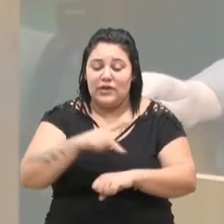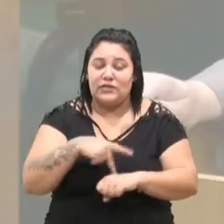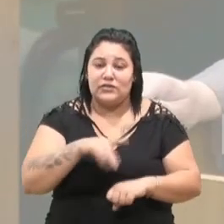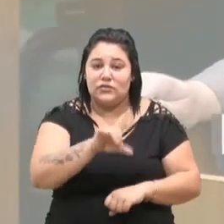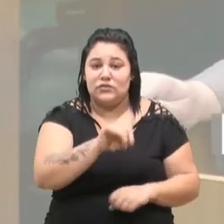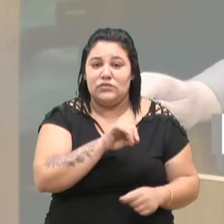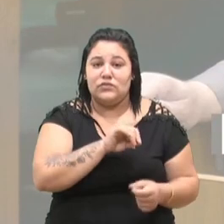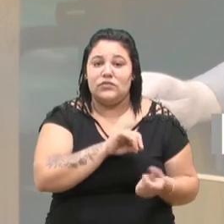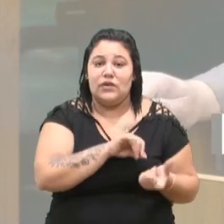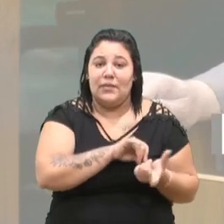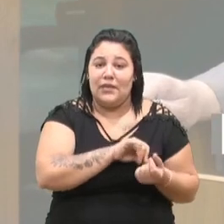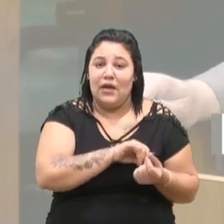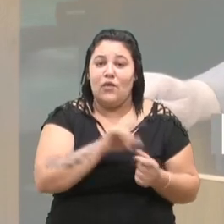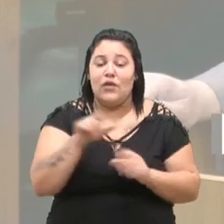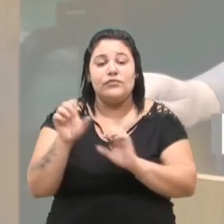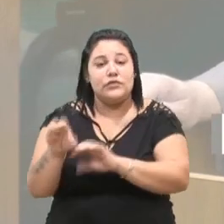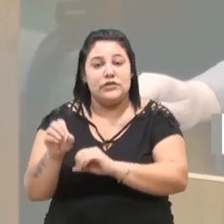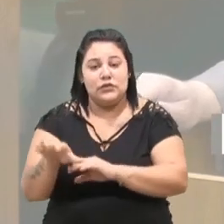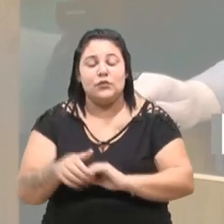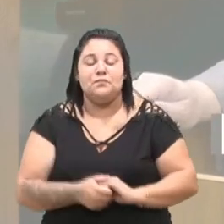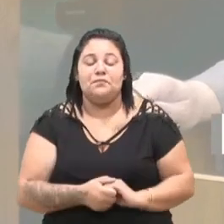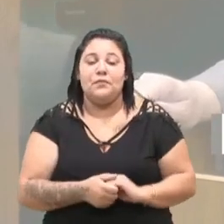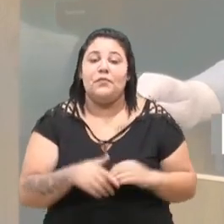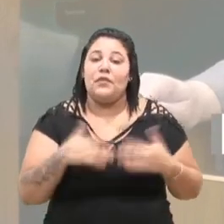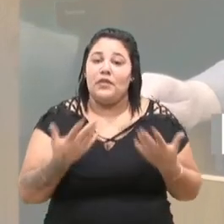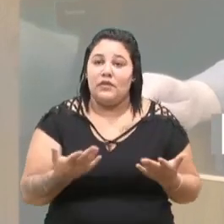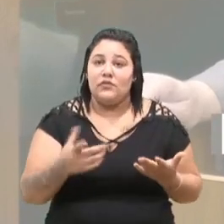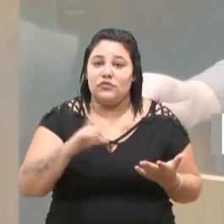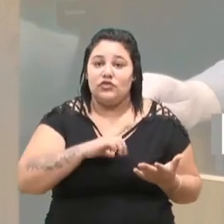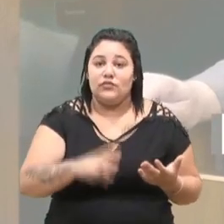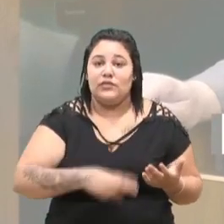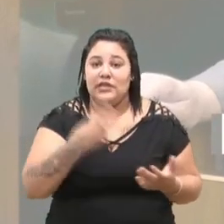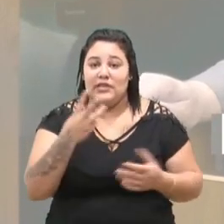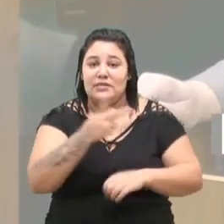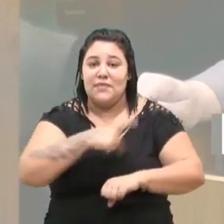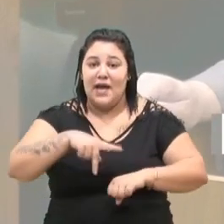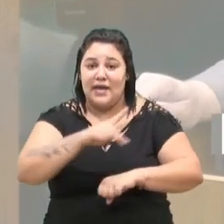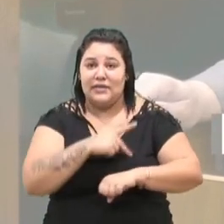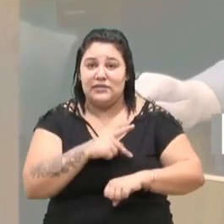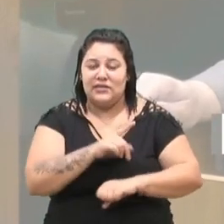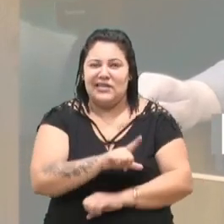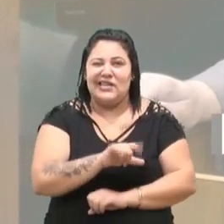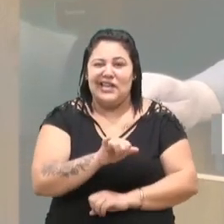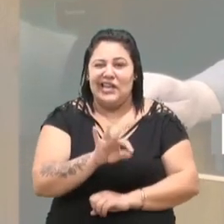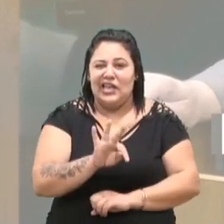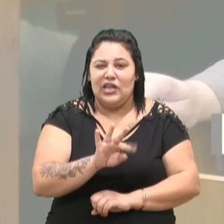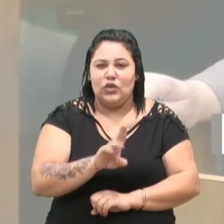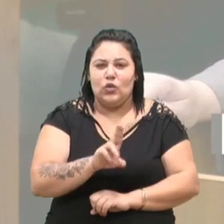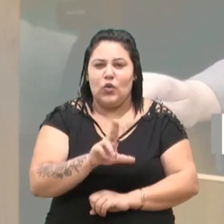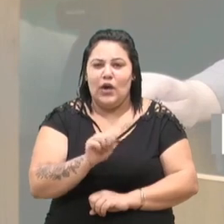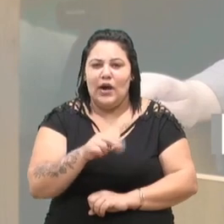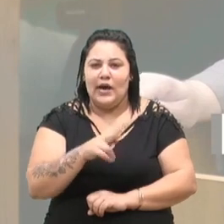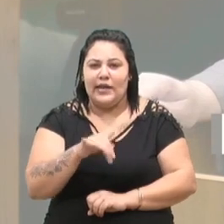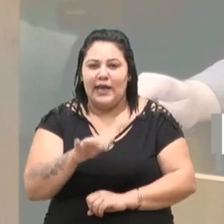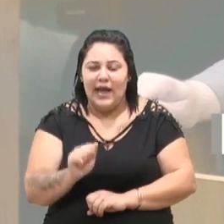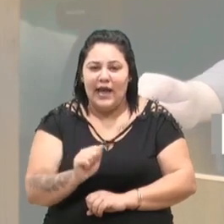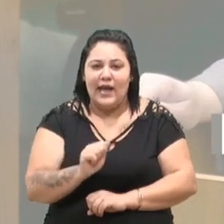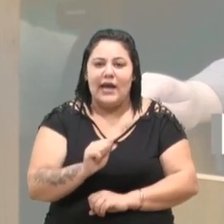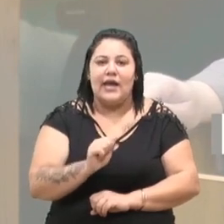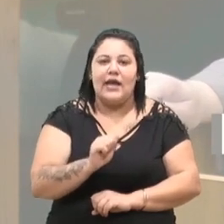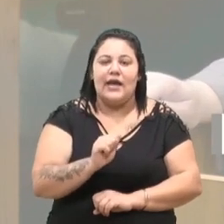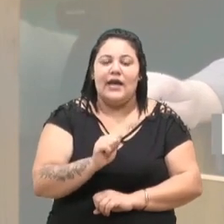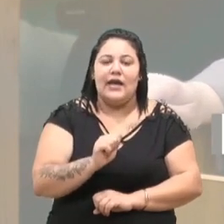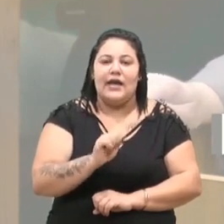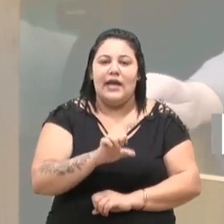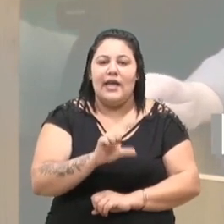pela educação. Tá? E tinham 3 países, Lituânia, Letônia e Estônia. E